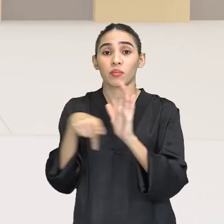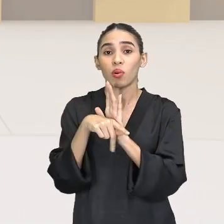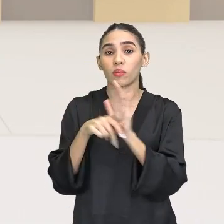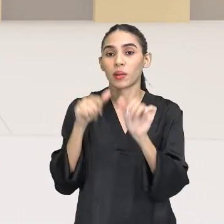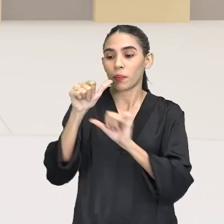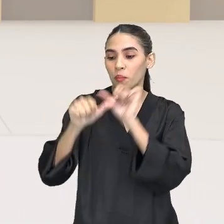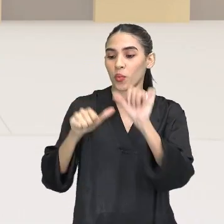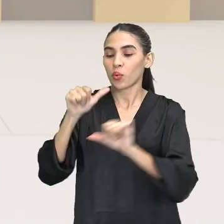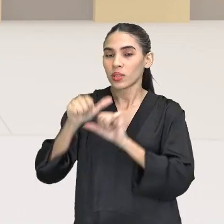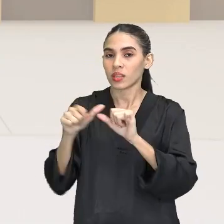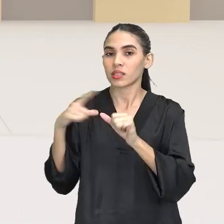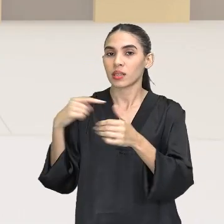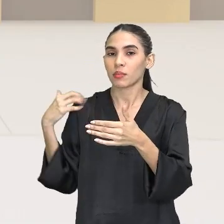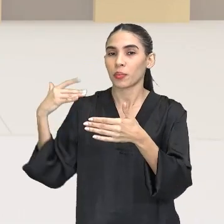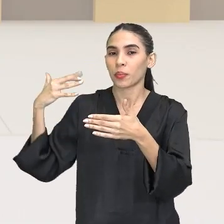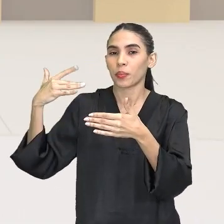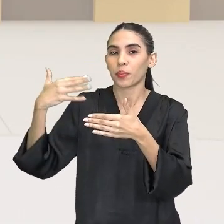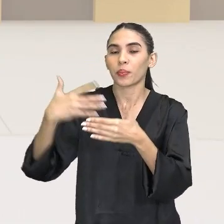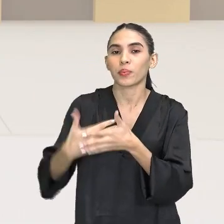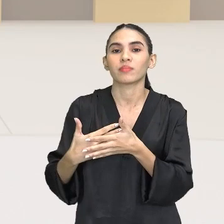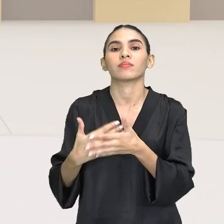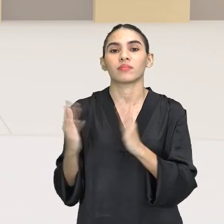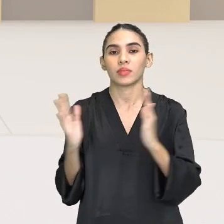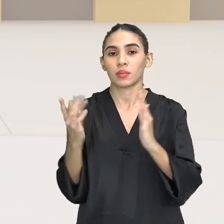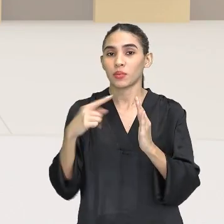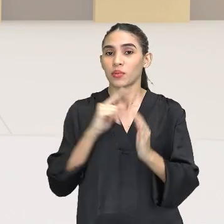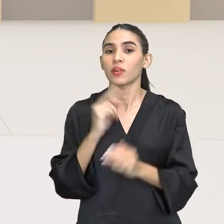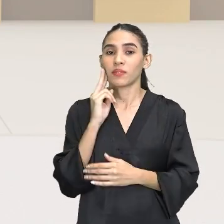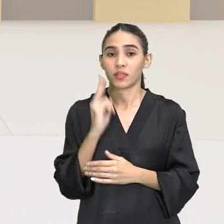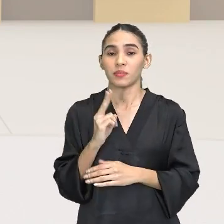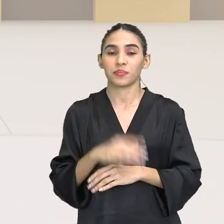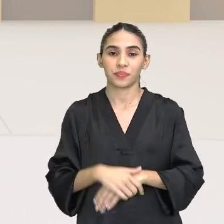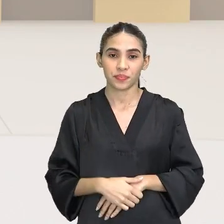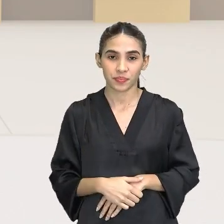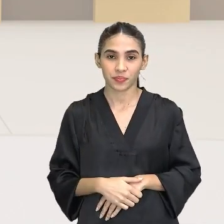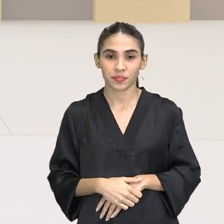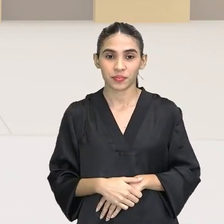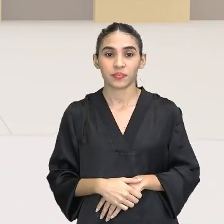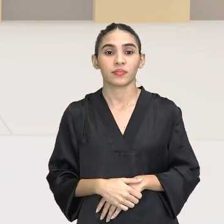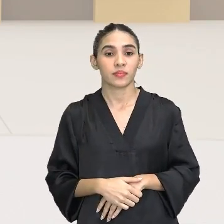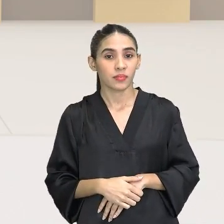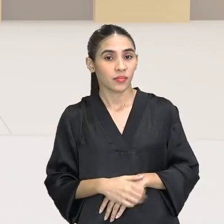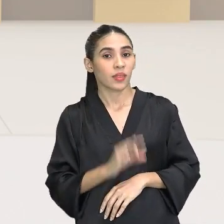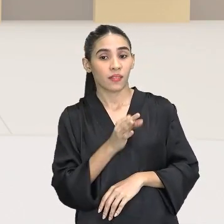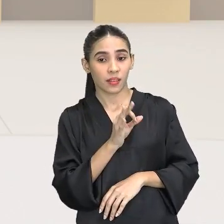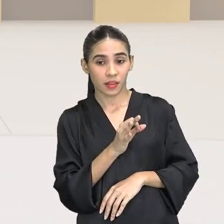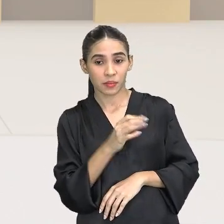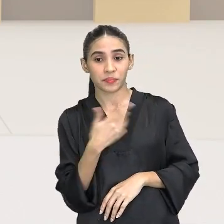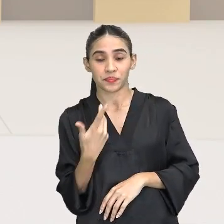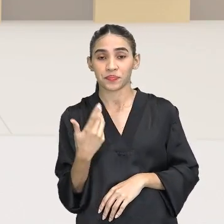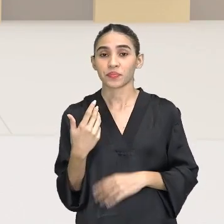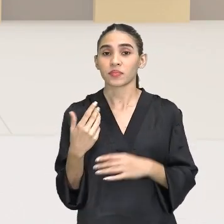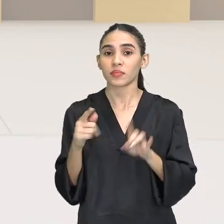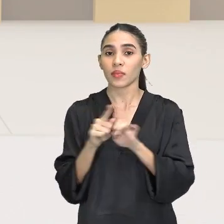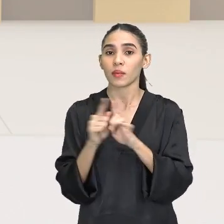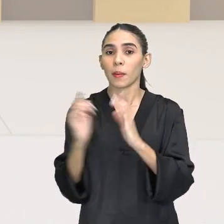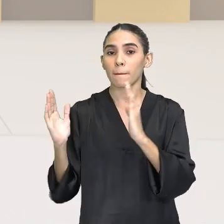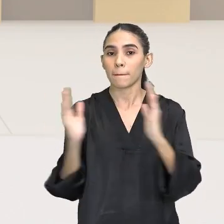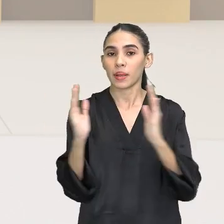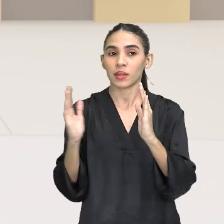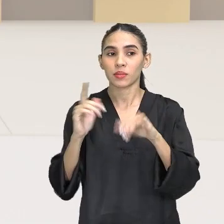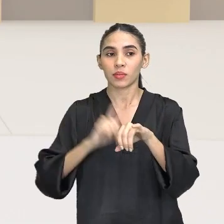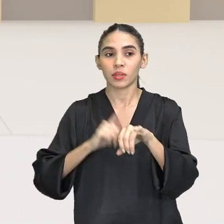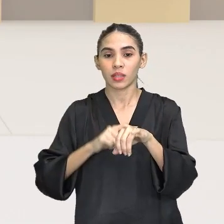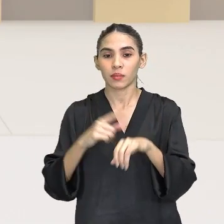mudanças que vêm de um grande período de tempo, como a gente pôde observar. Então, Isso, e esse período de tempo, professor, ele vem, inclusive,